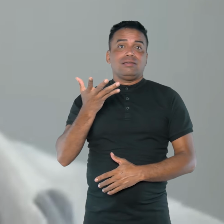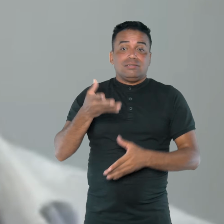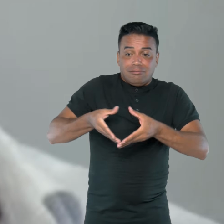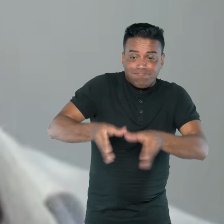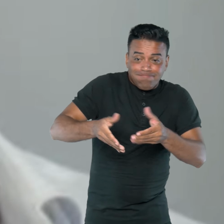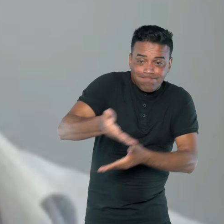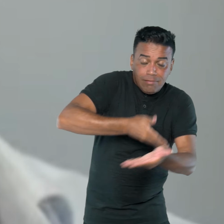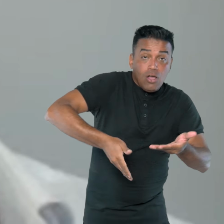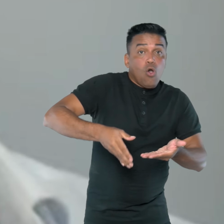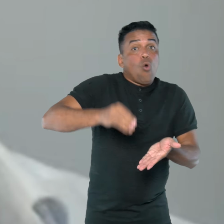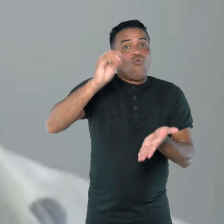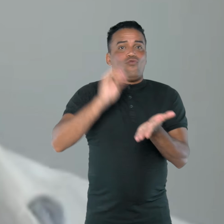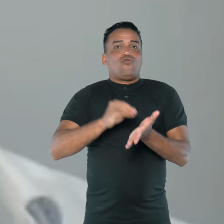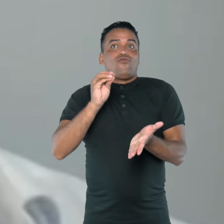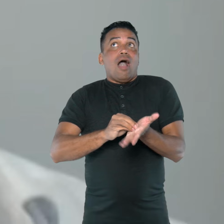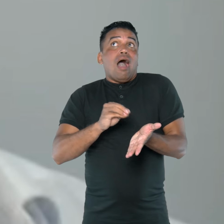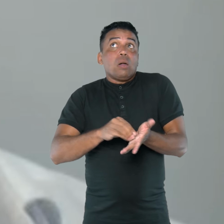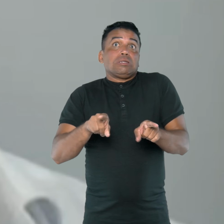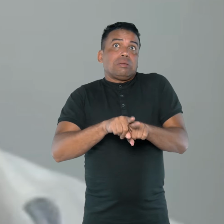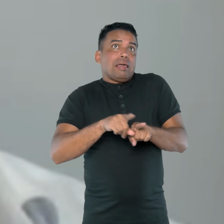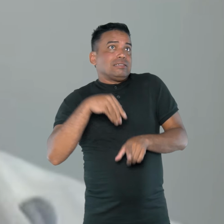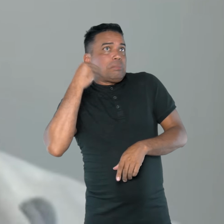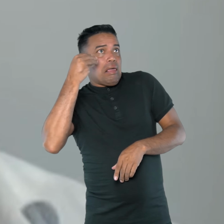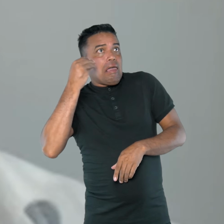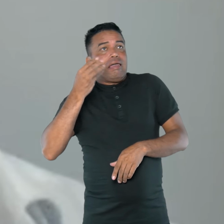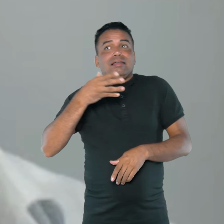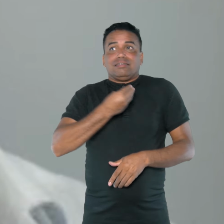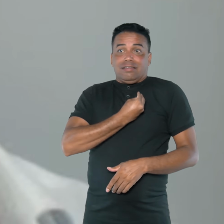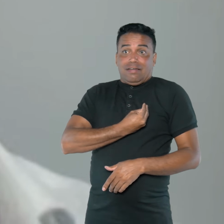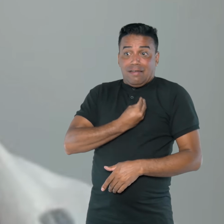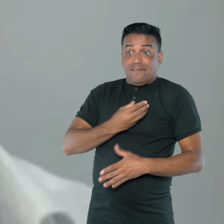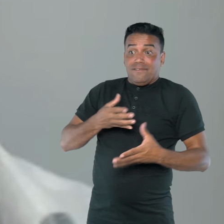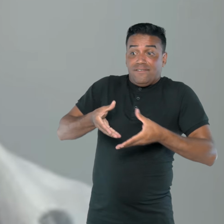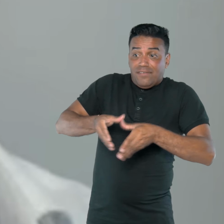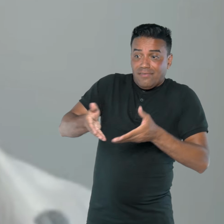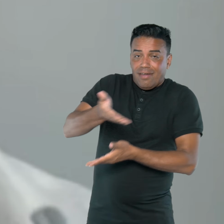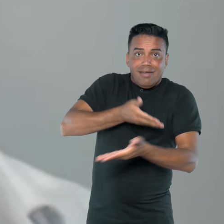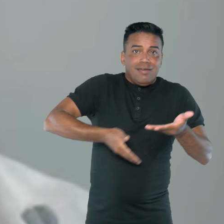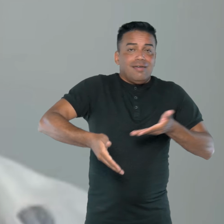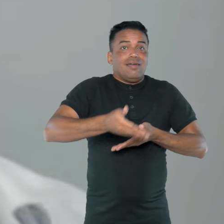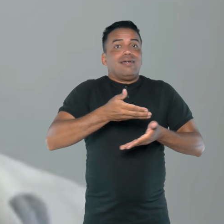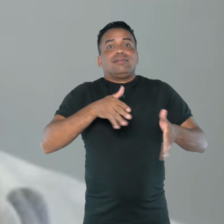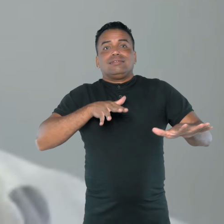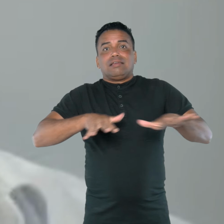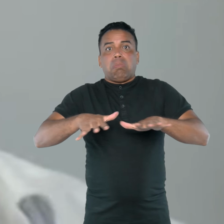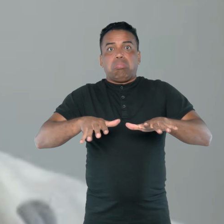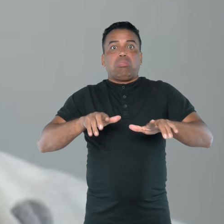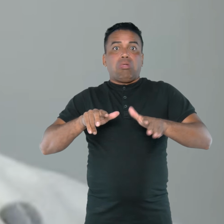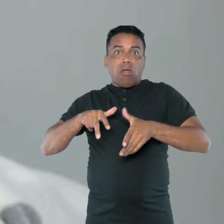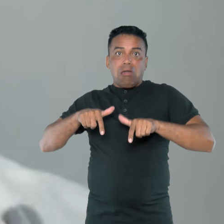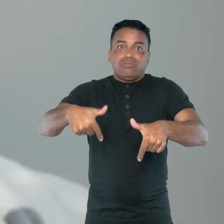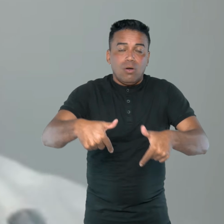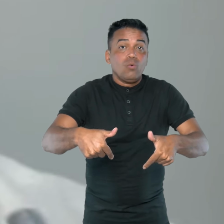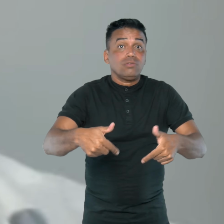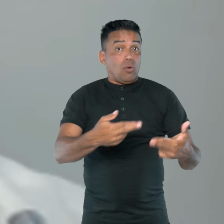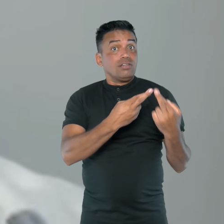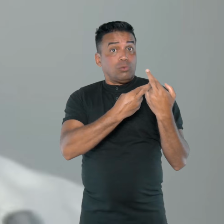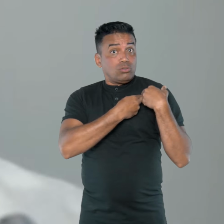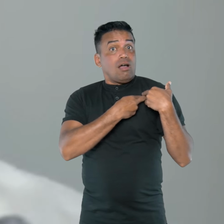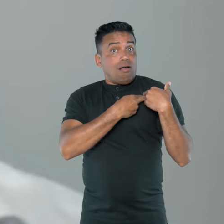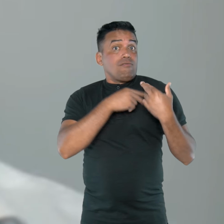pela insuficiência, né? da sua movência, da sua vivência, ele é tão responsável por